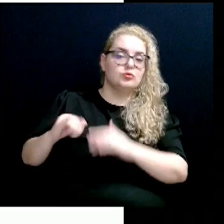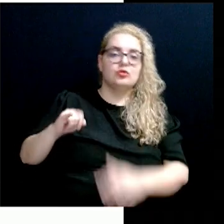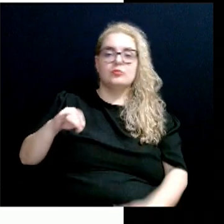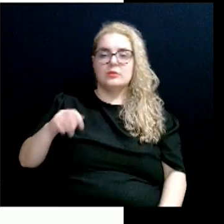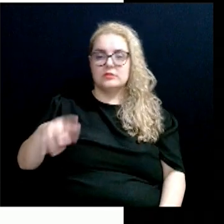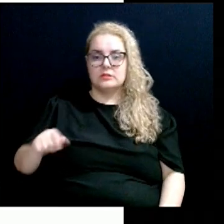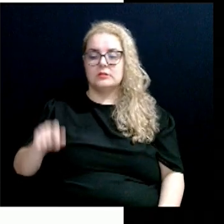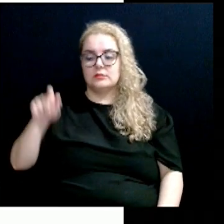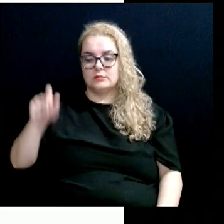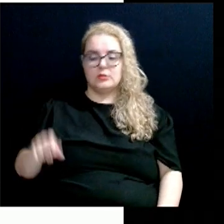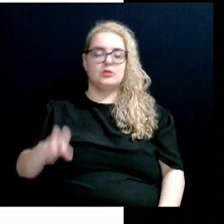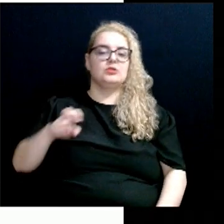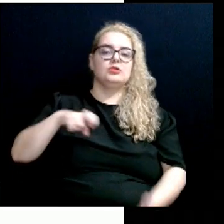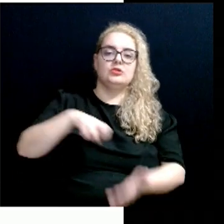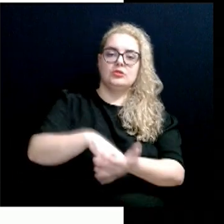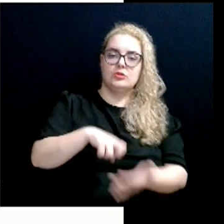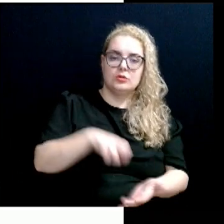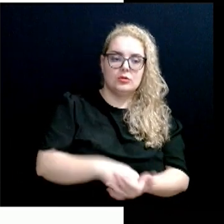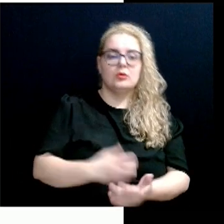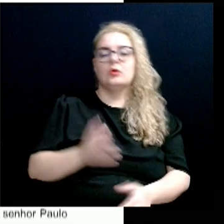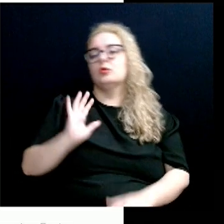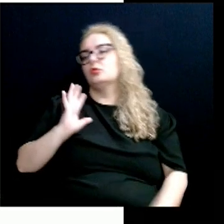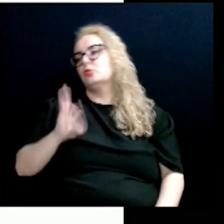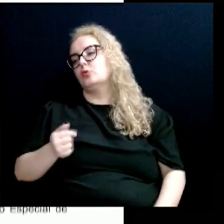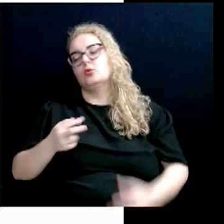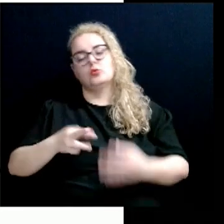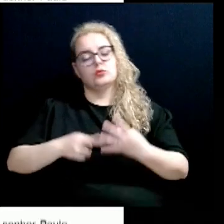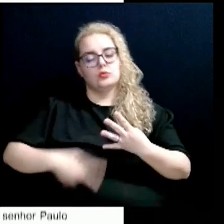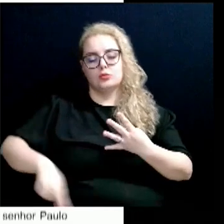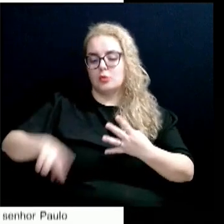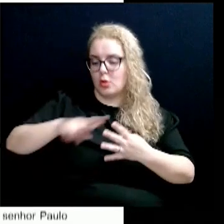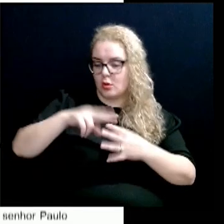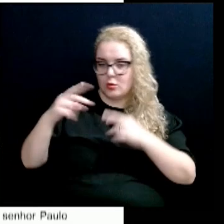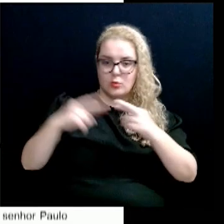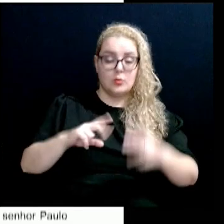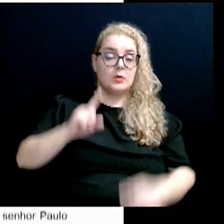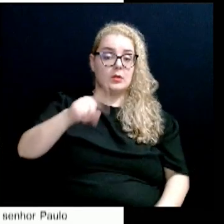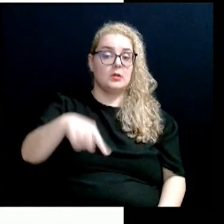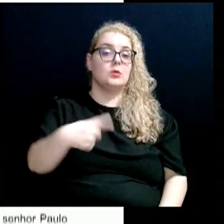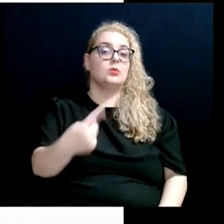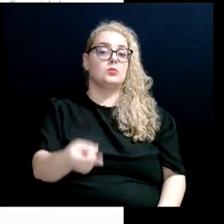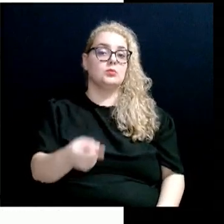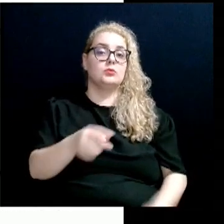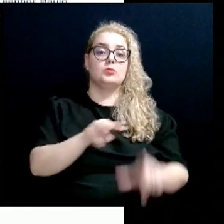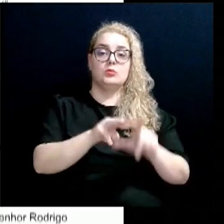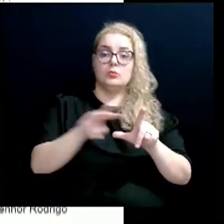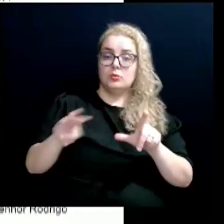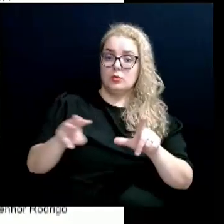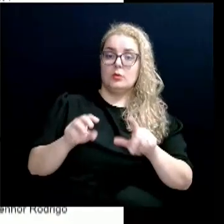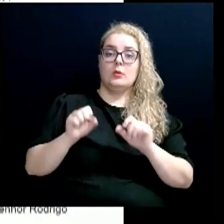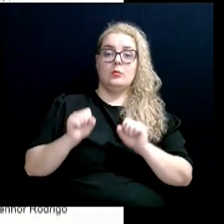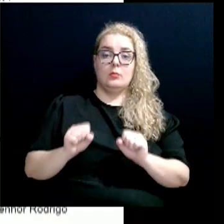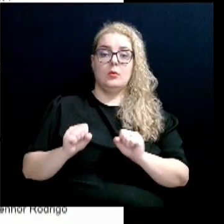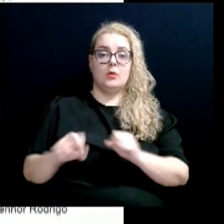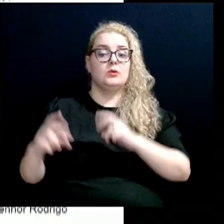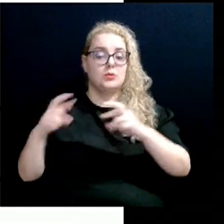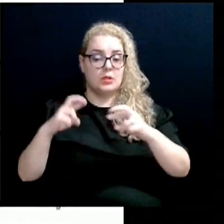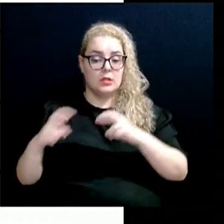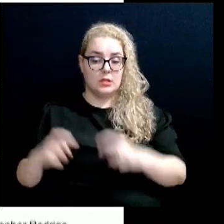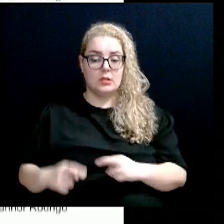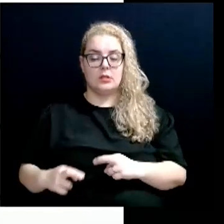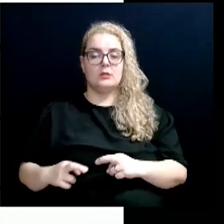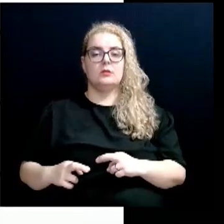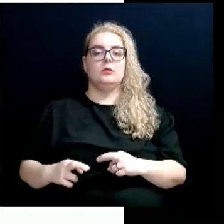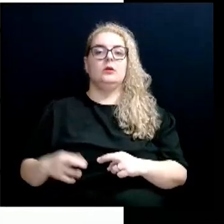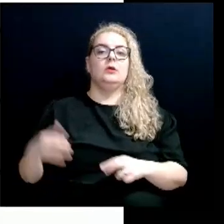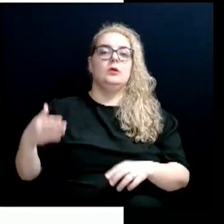todos os recursos analisados, e aí na sequência no site você analisa e tem acesso a